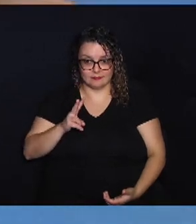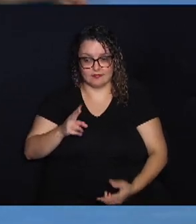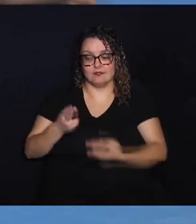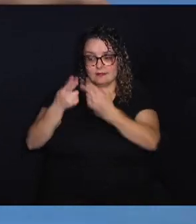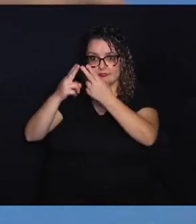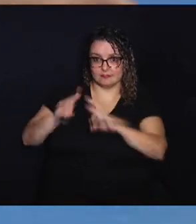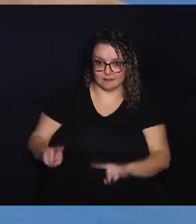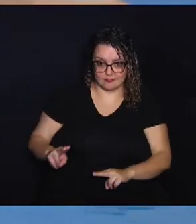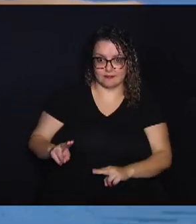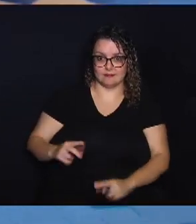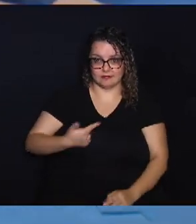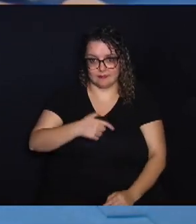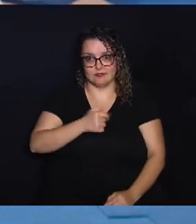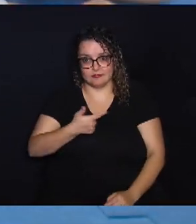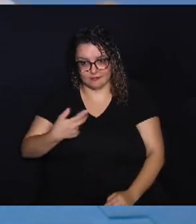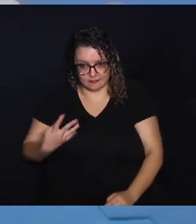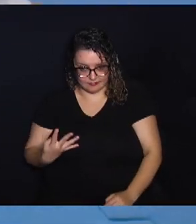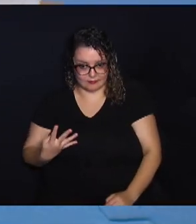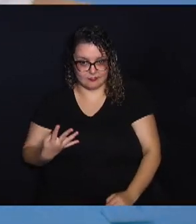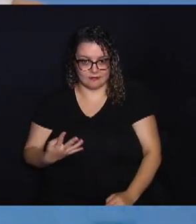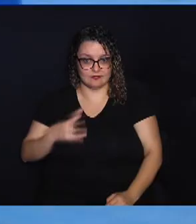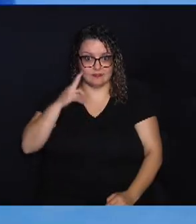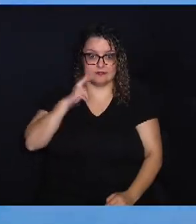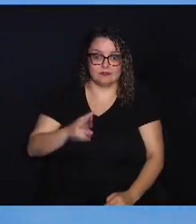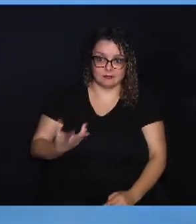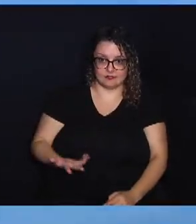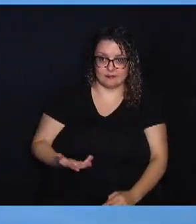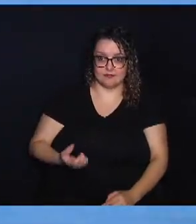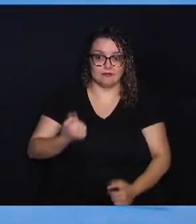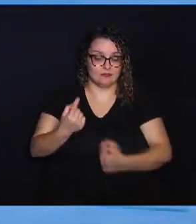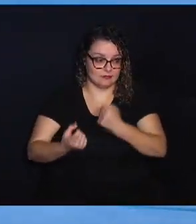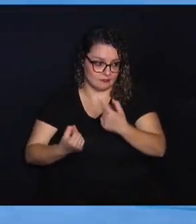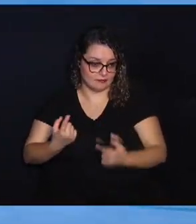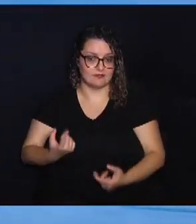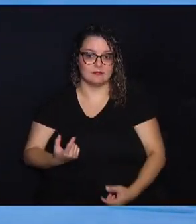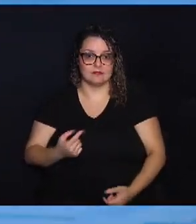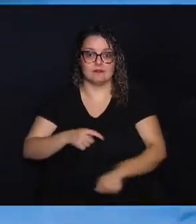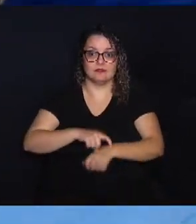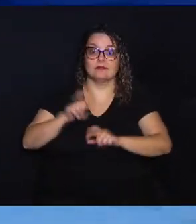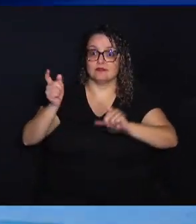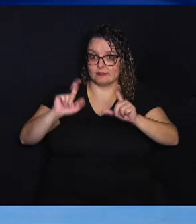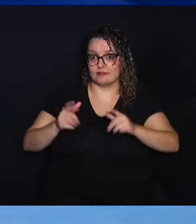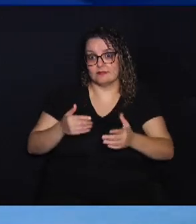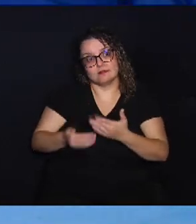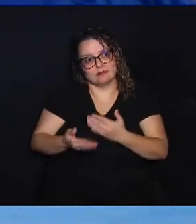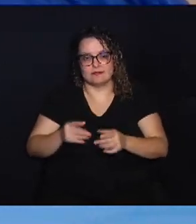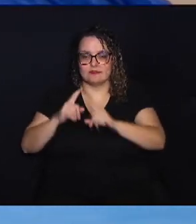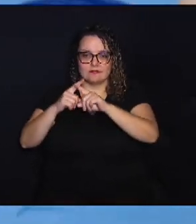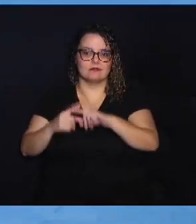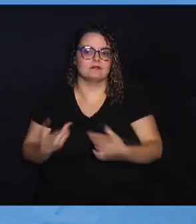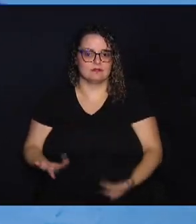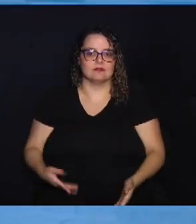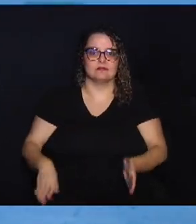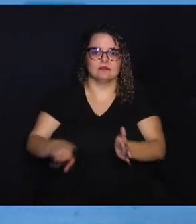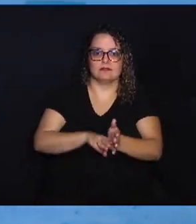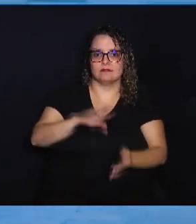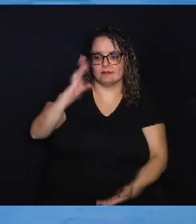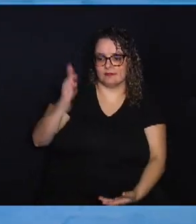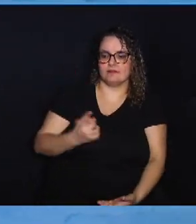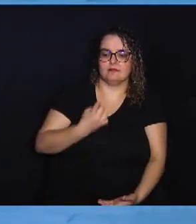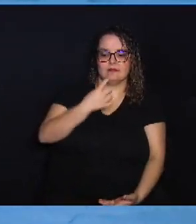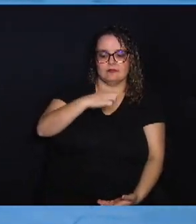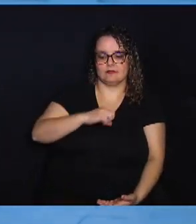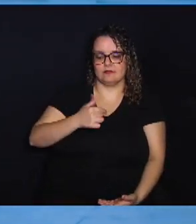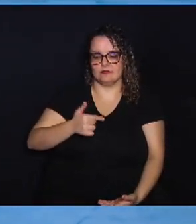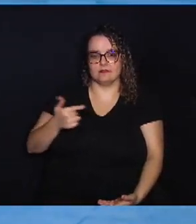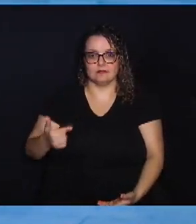e todo mundo espera mesmo para ver o judô em algum momento aí na TV, independente da competição, né? O judô ele veio para o Brasil em 1922, junto com